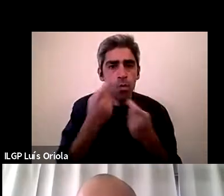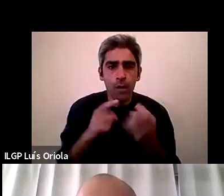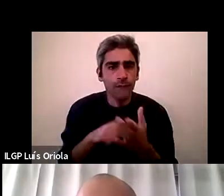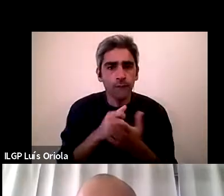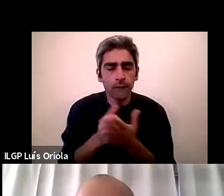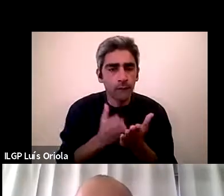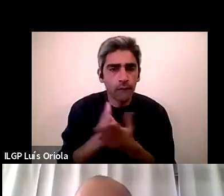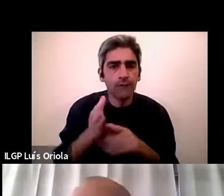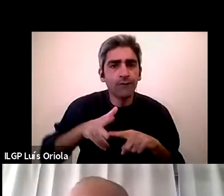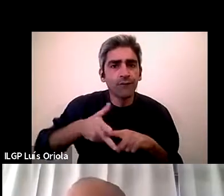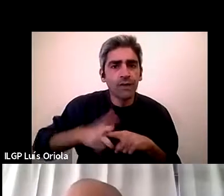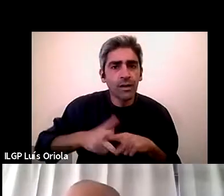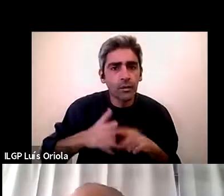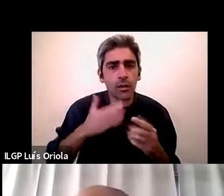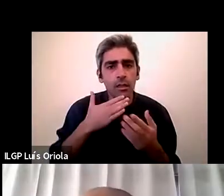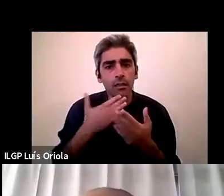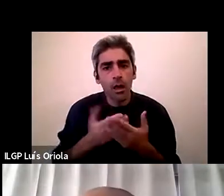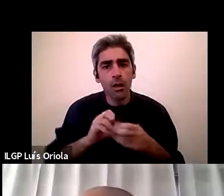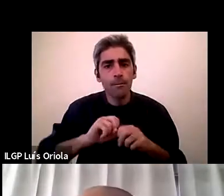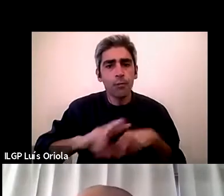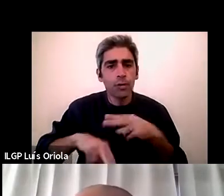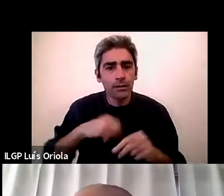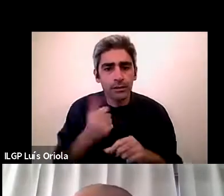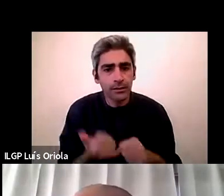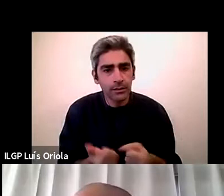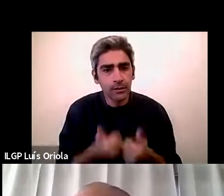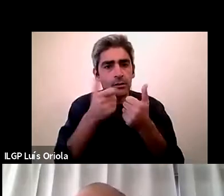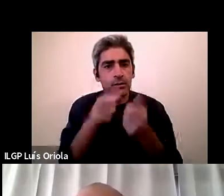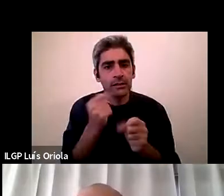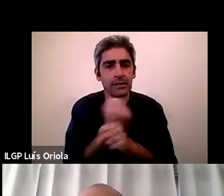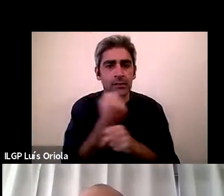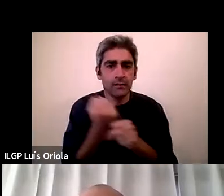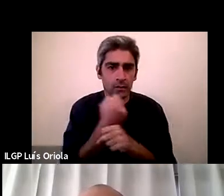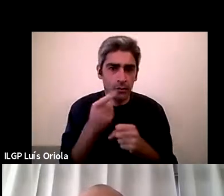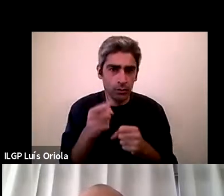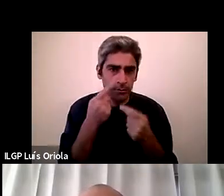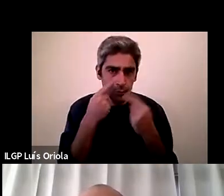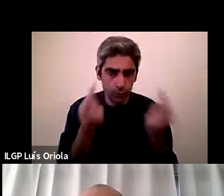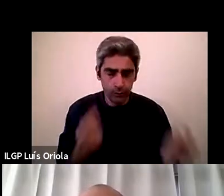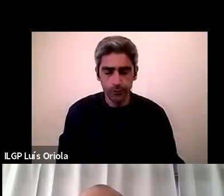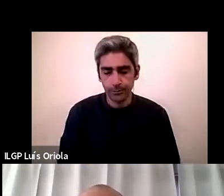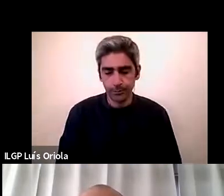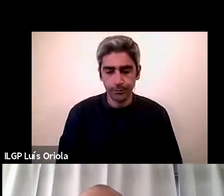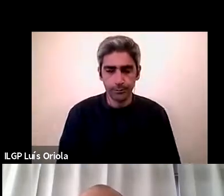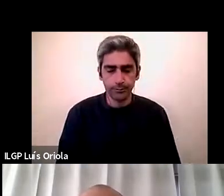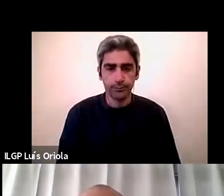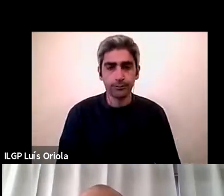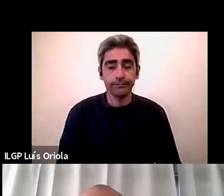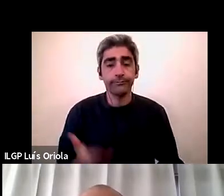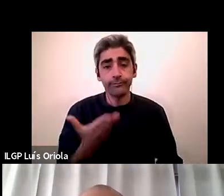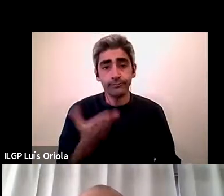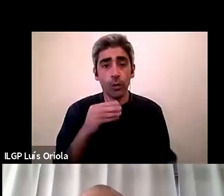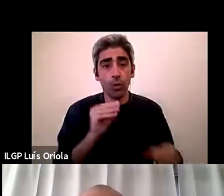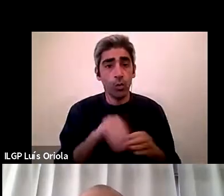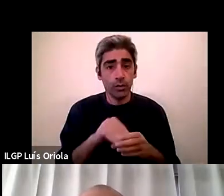de ferramentas de modernização daquilo que são os serviços públicos. E neste contexto,